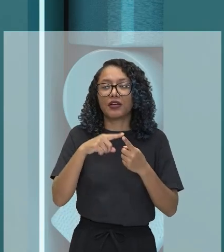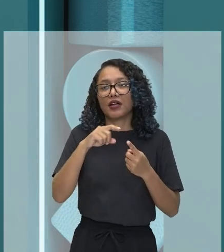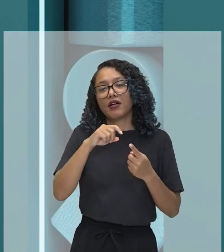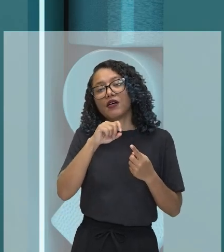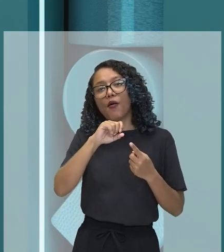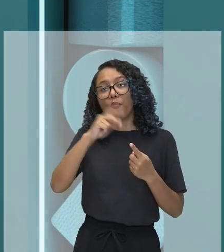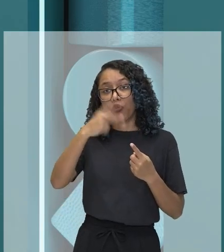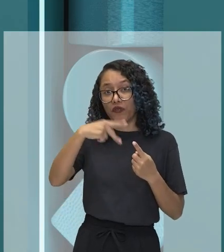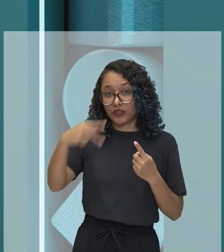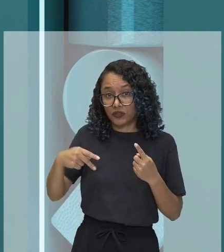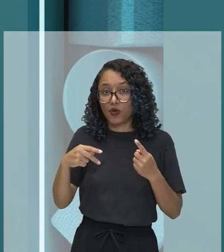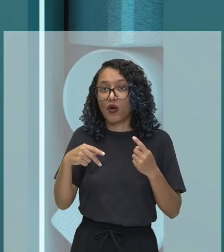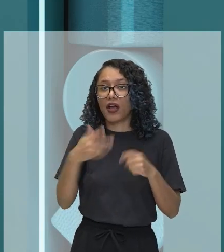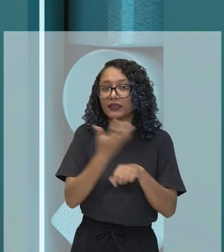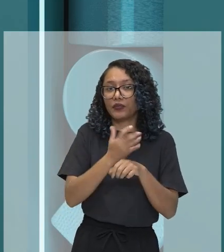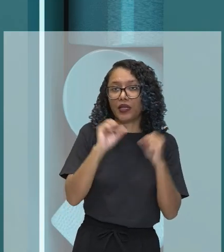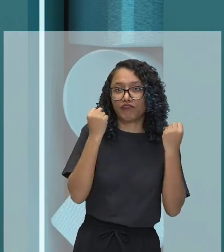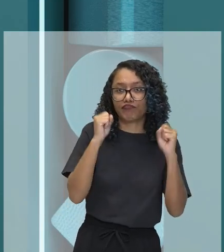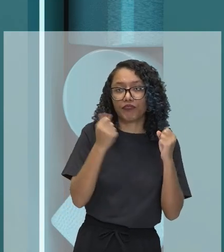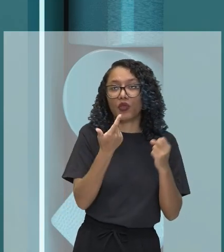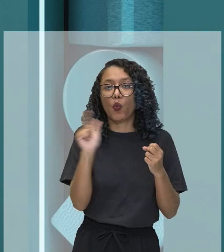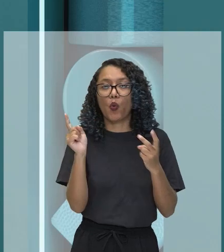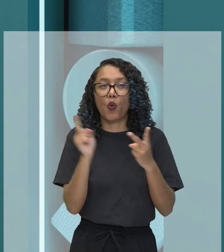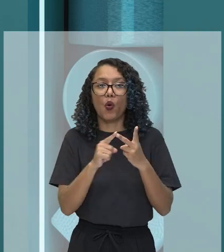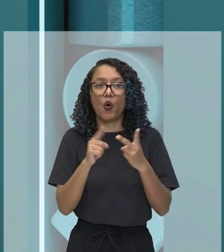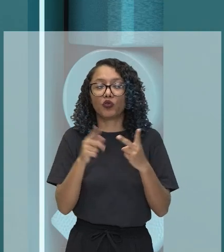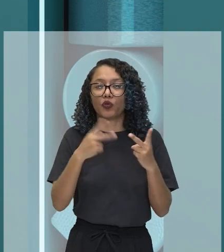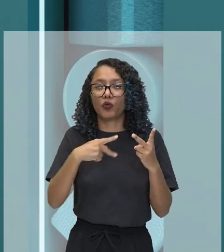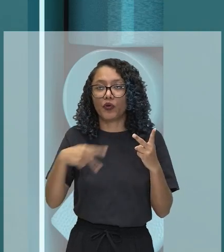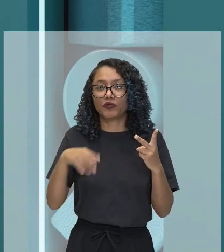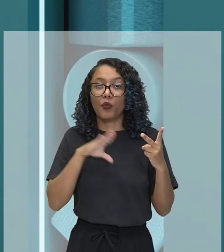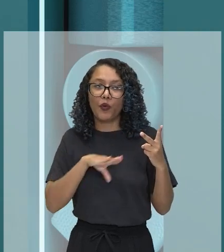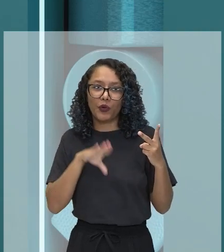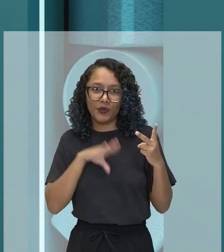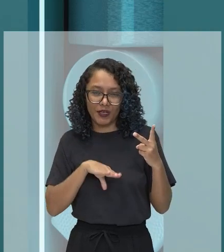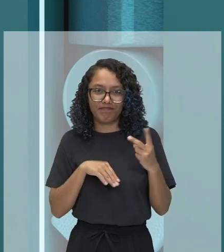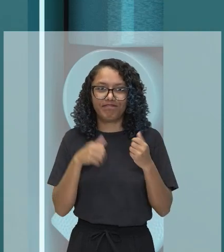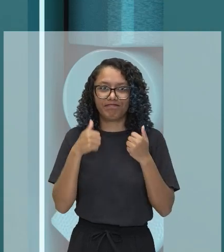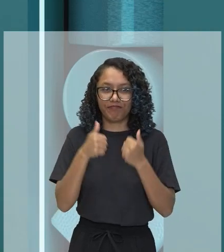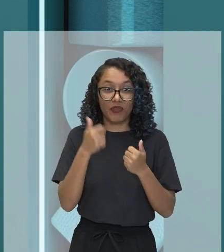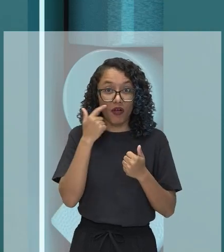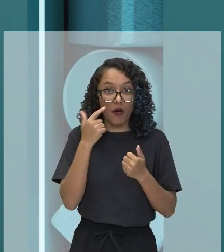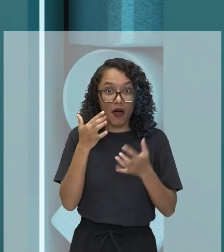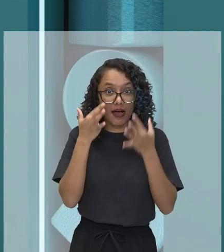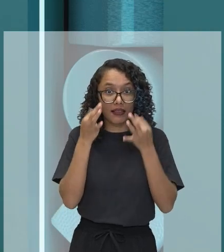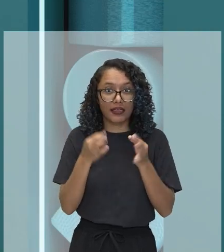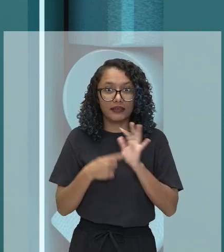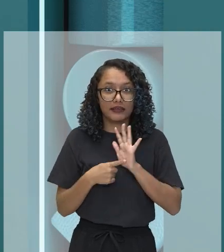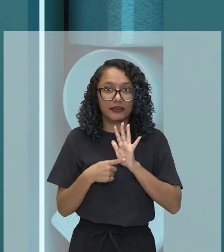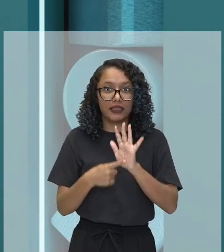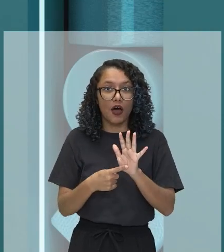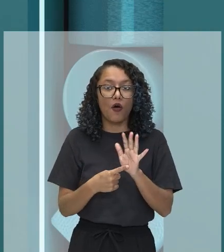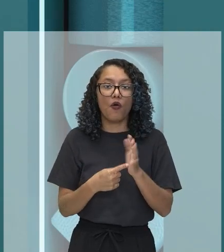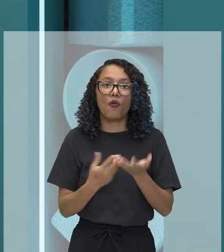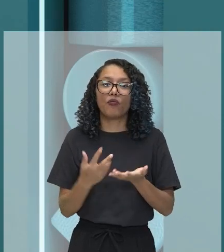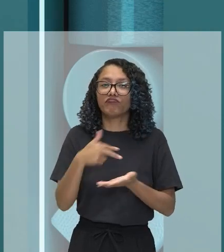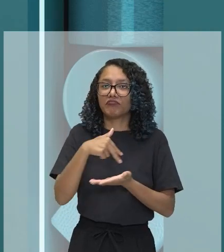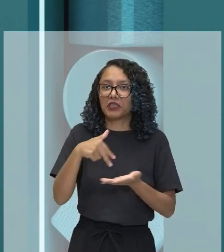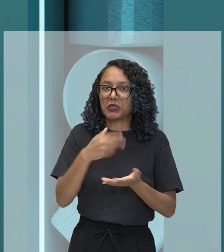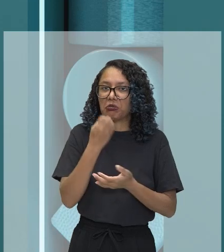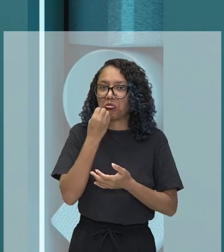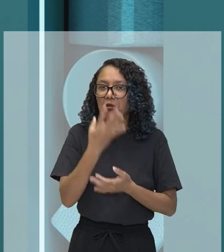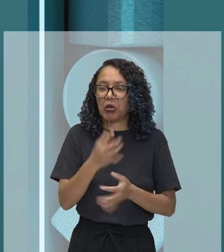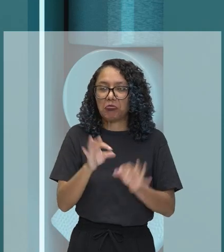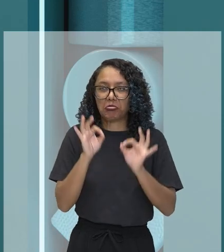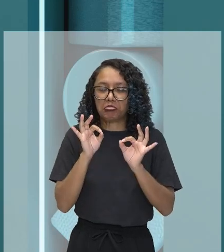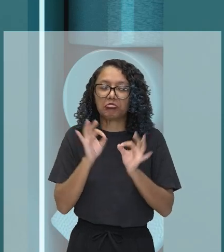Educação Física, e o professor Denilson, de Língua Portuguesa. Olha só como eles sabem dançar muito bem essa dança e